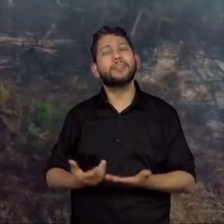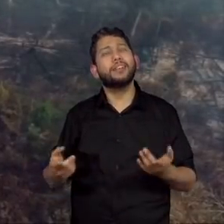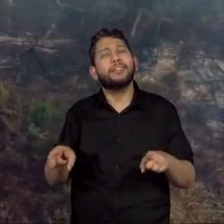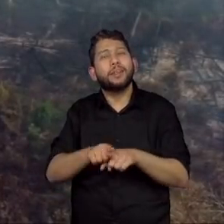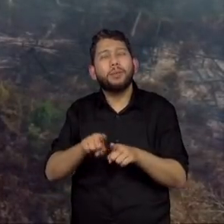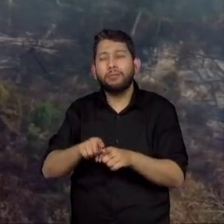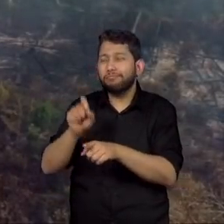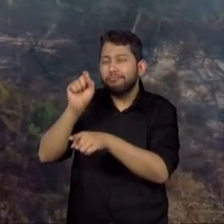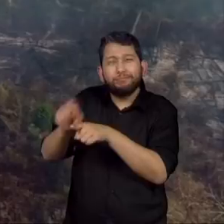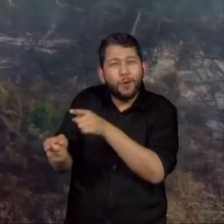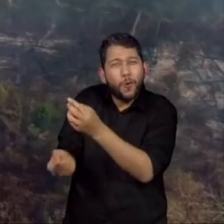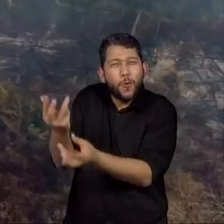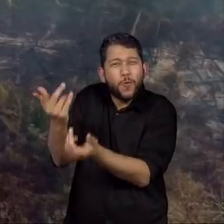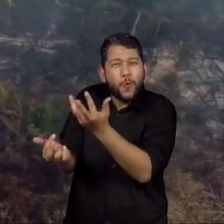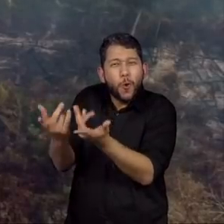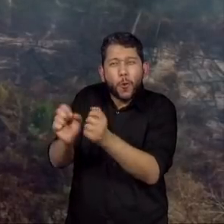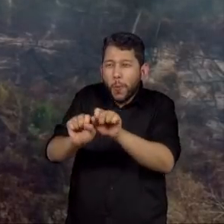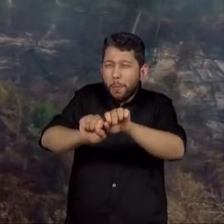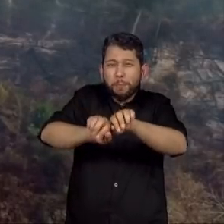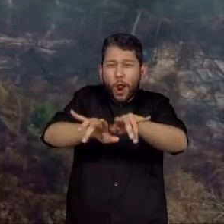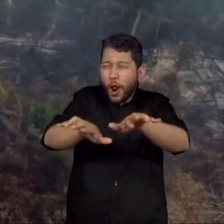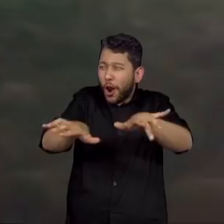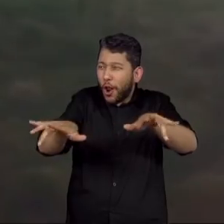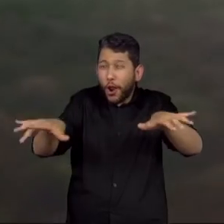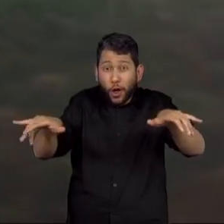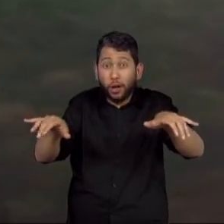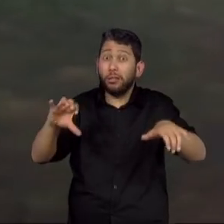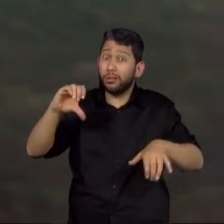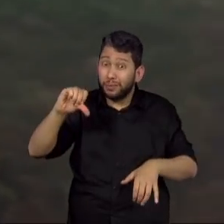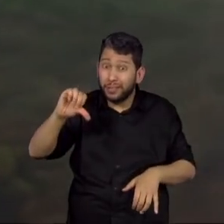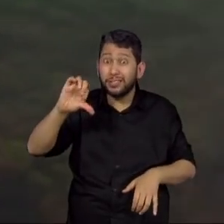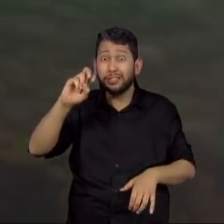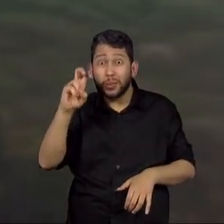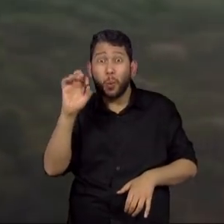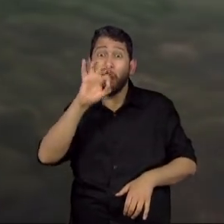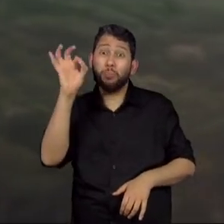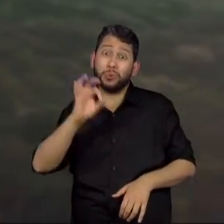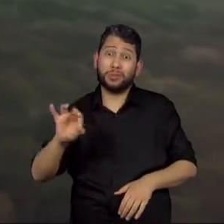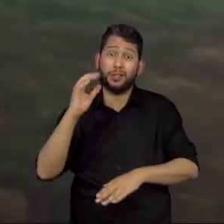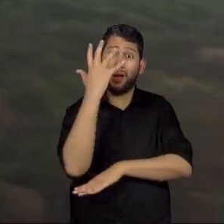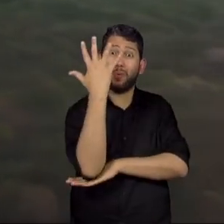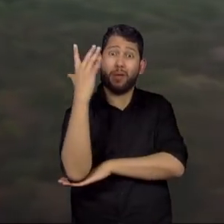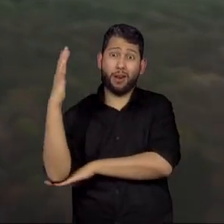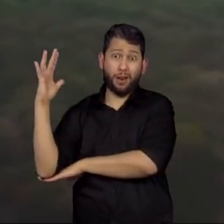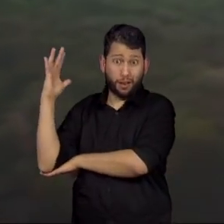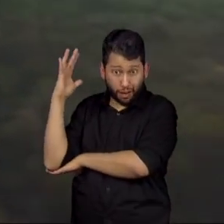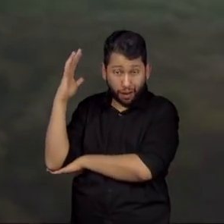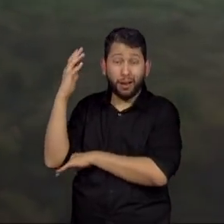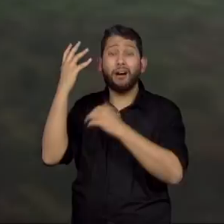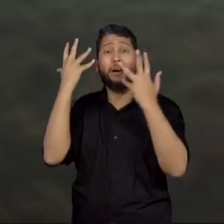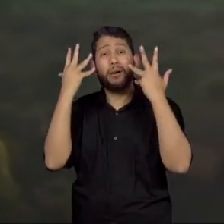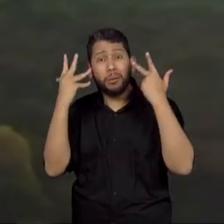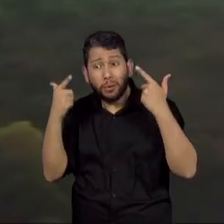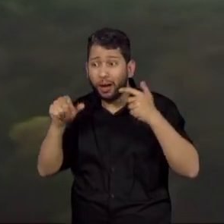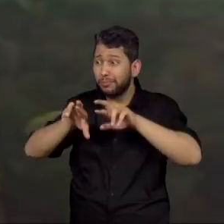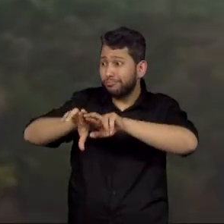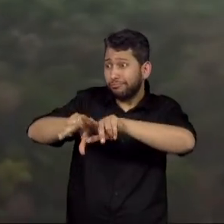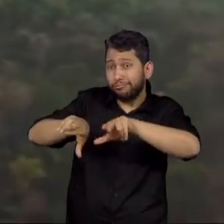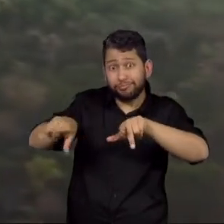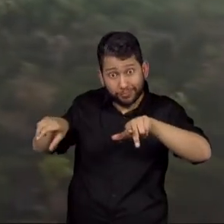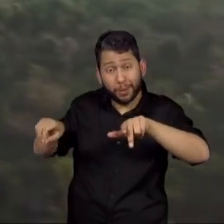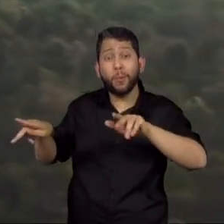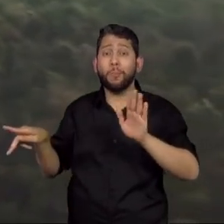Incêndios e queimadas atingiram 95% das espécies conhecidas de plantas e animais vertebrados